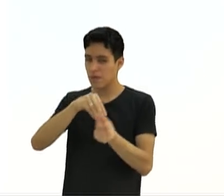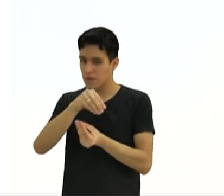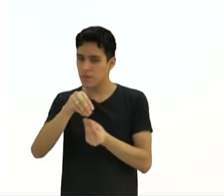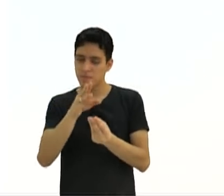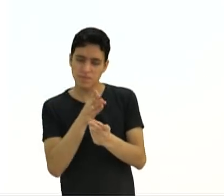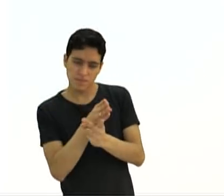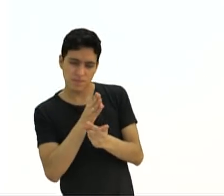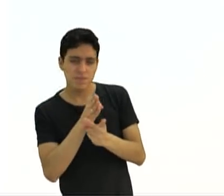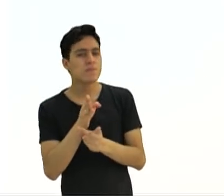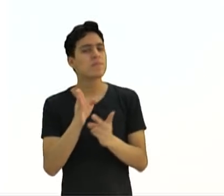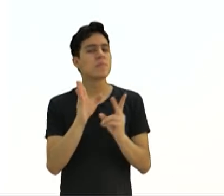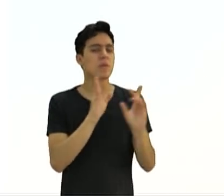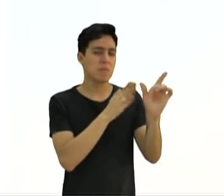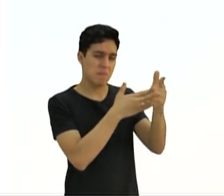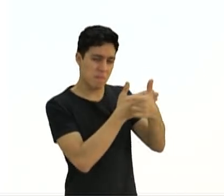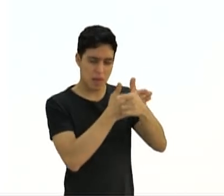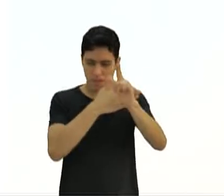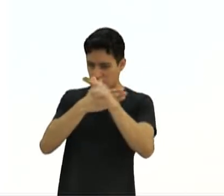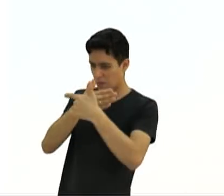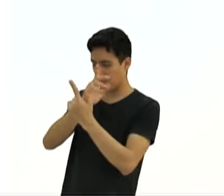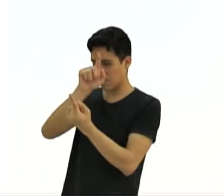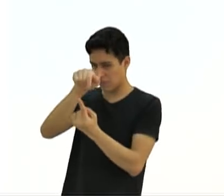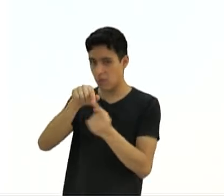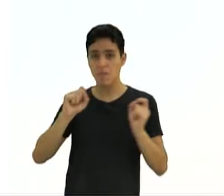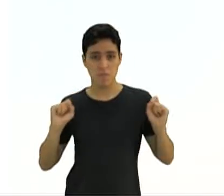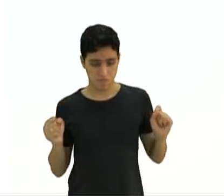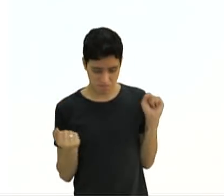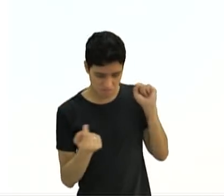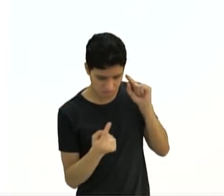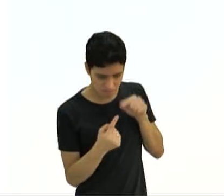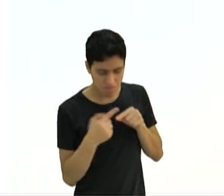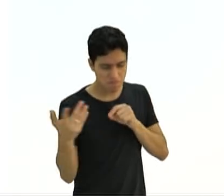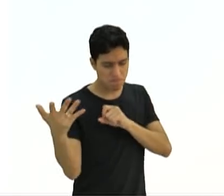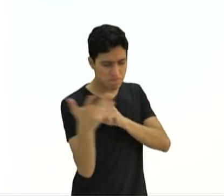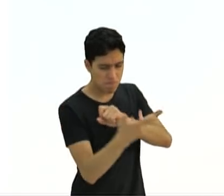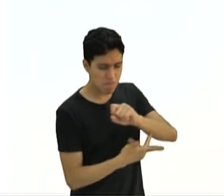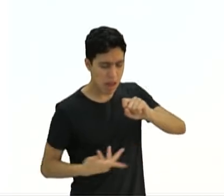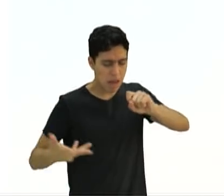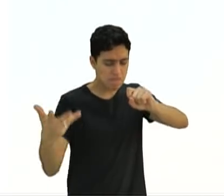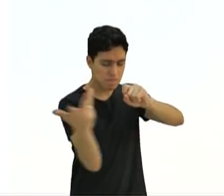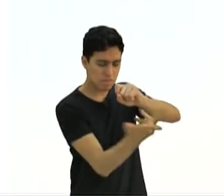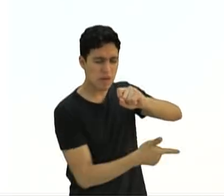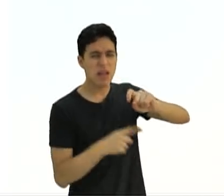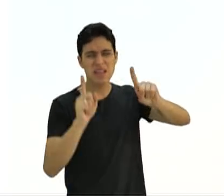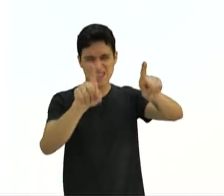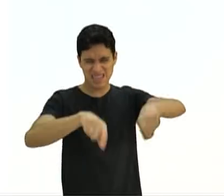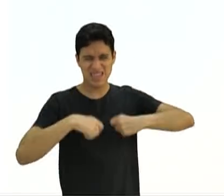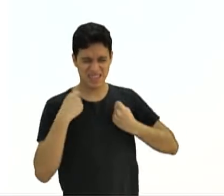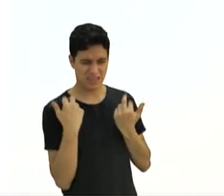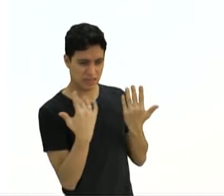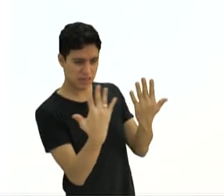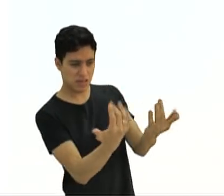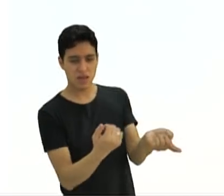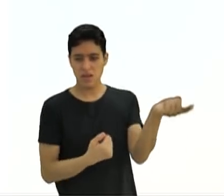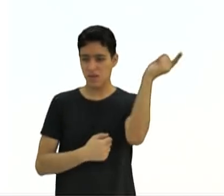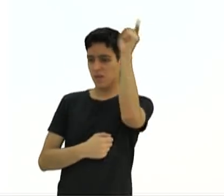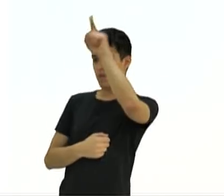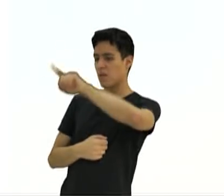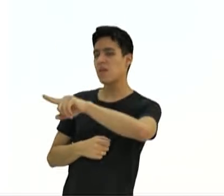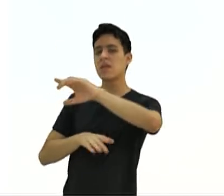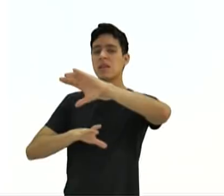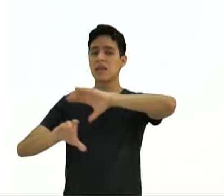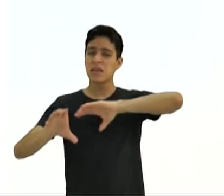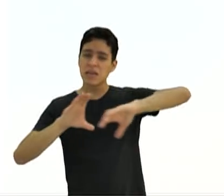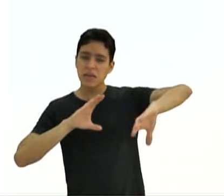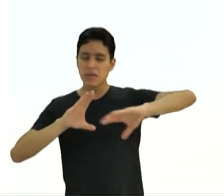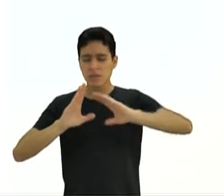funções diferentes: canto de trabalho na colheita de alimentos no campo ou um acalanto ou cantiga